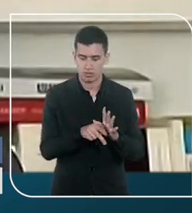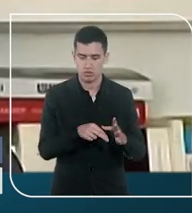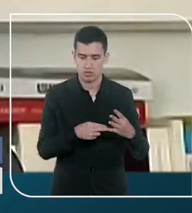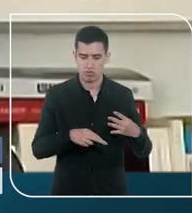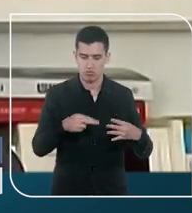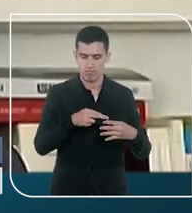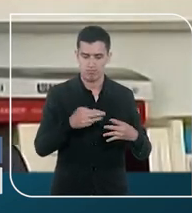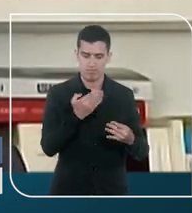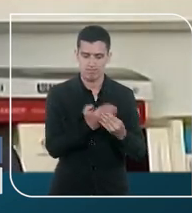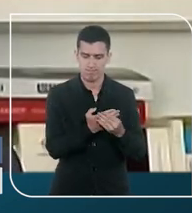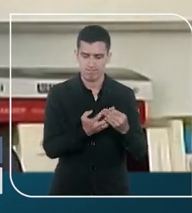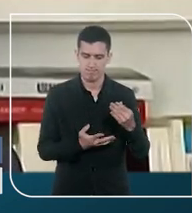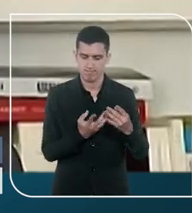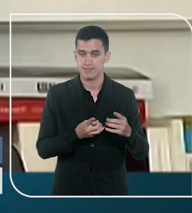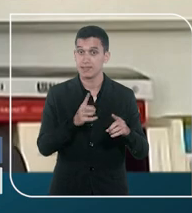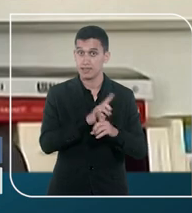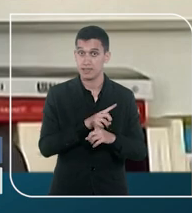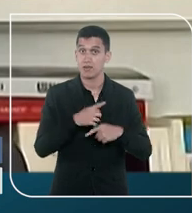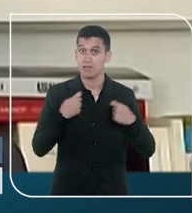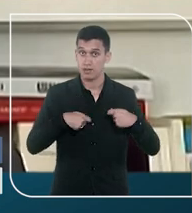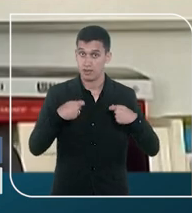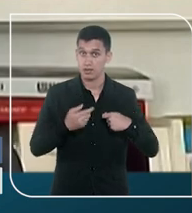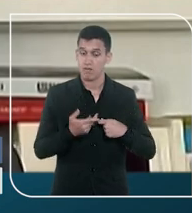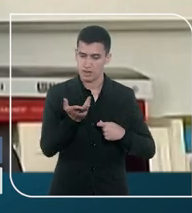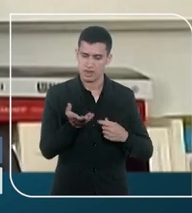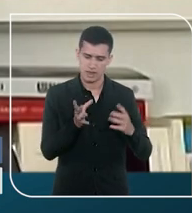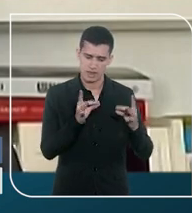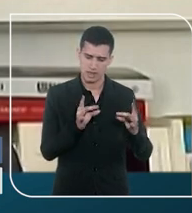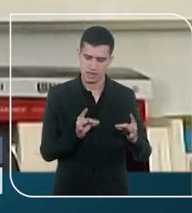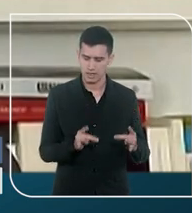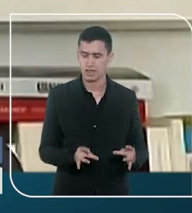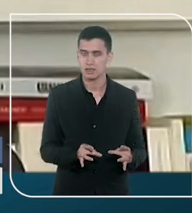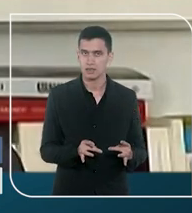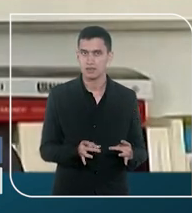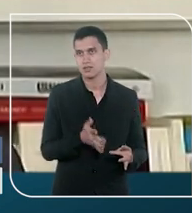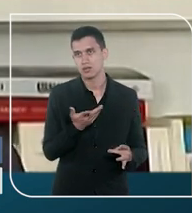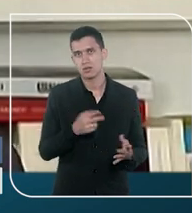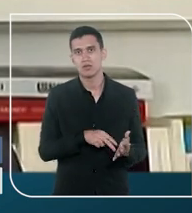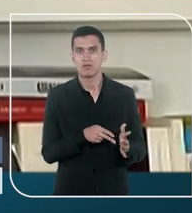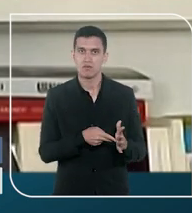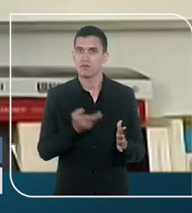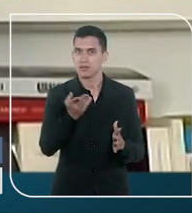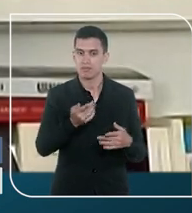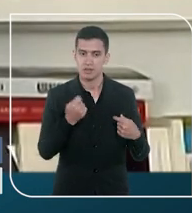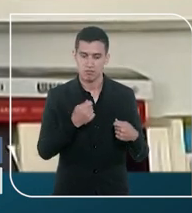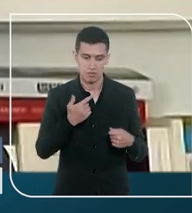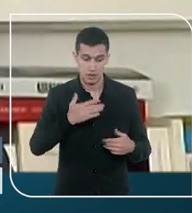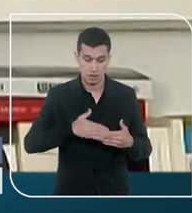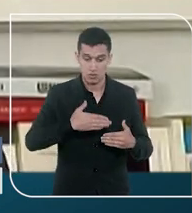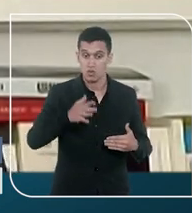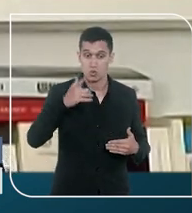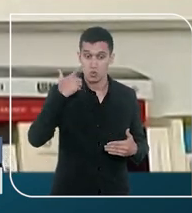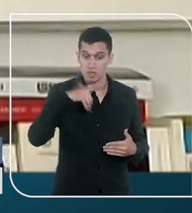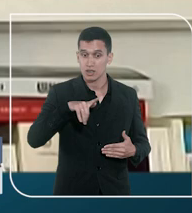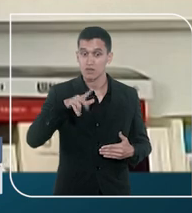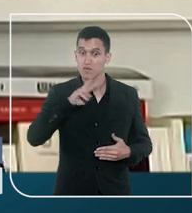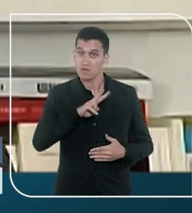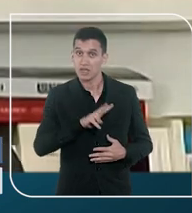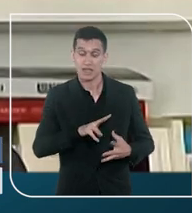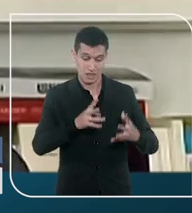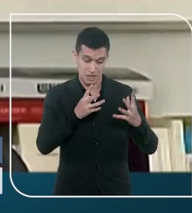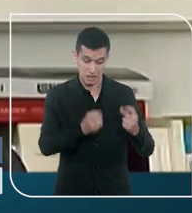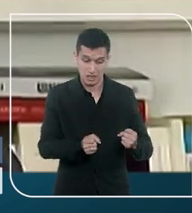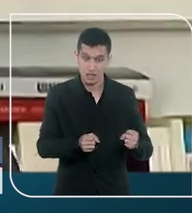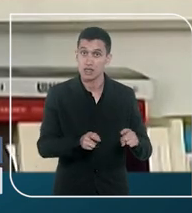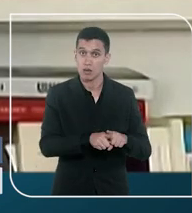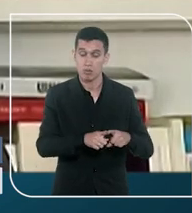de divergência, é preciso que você detalhe, né? Ou seja, você tem que, para que ocorra a apreciação e também